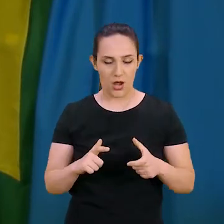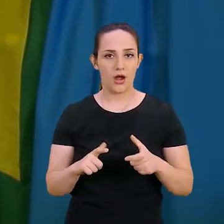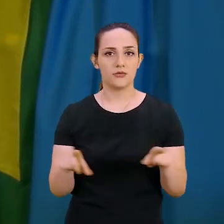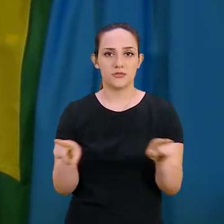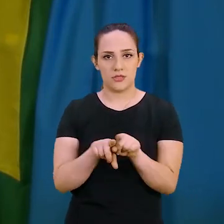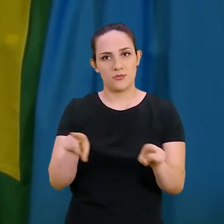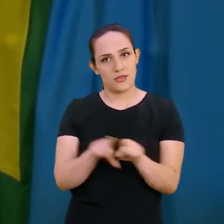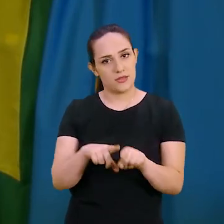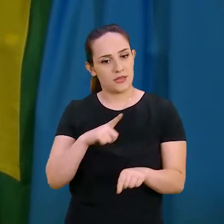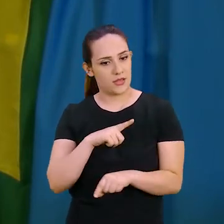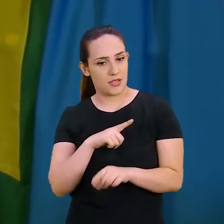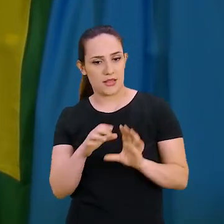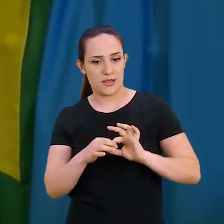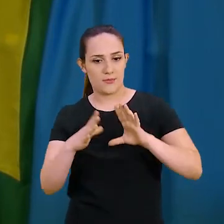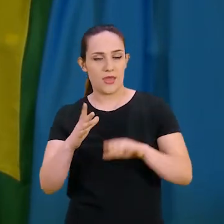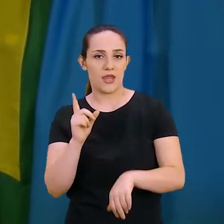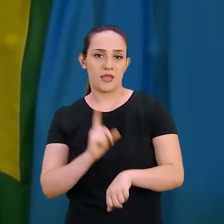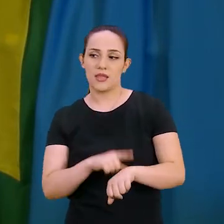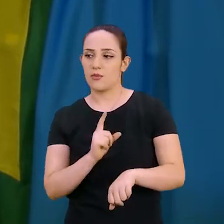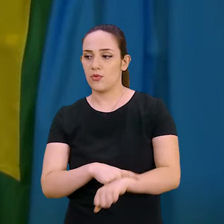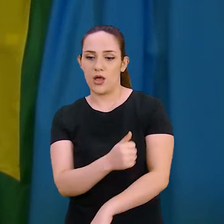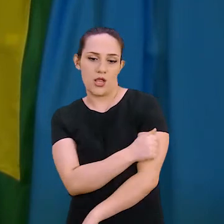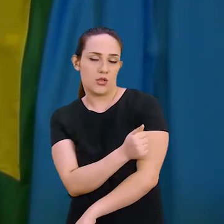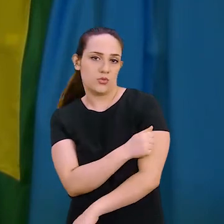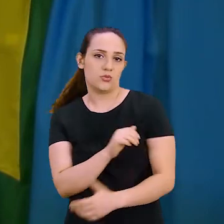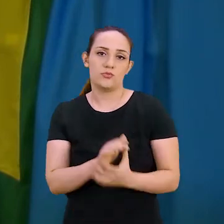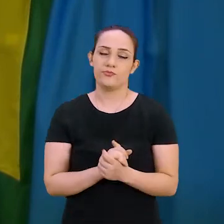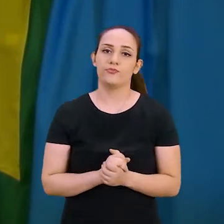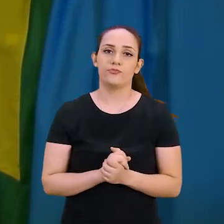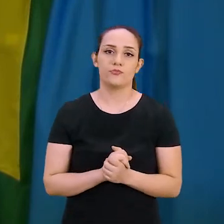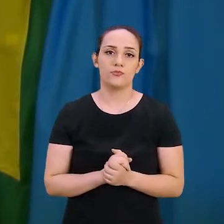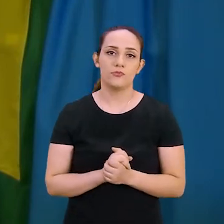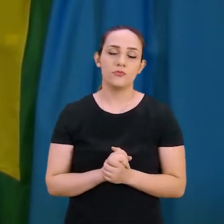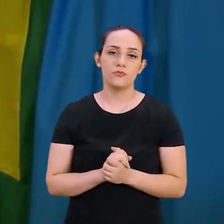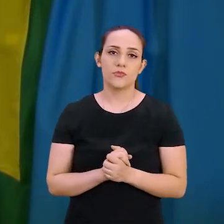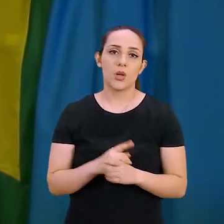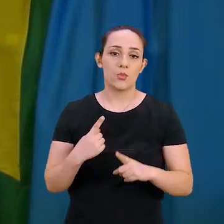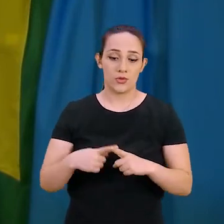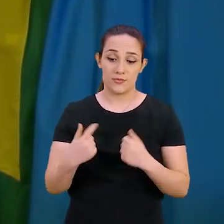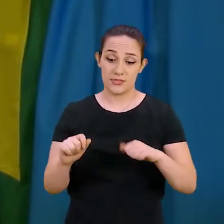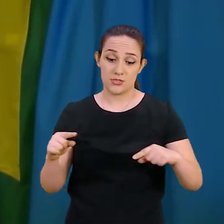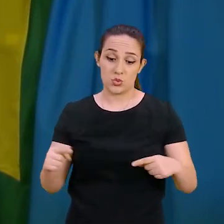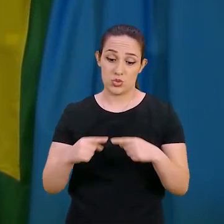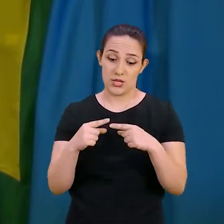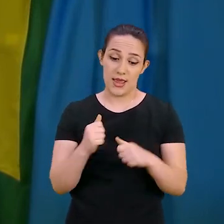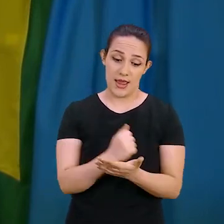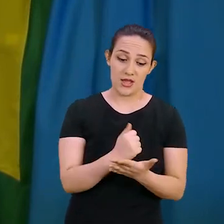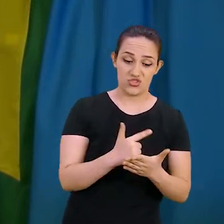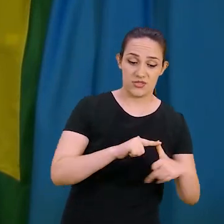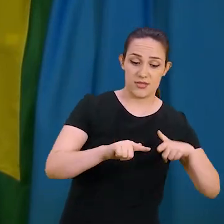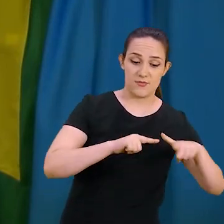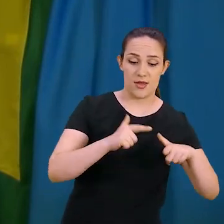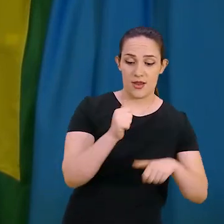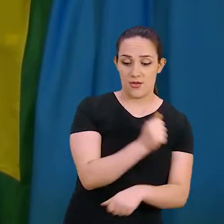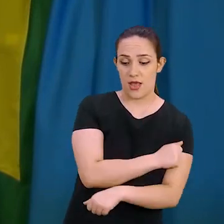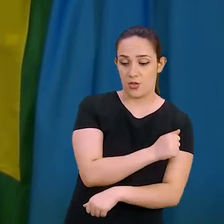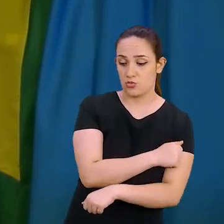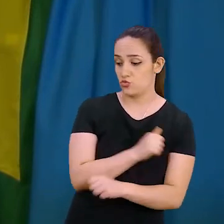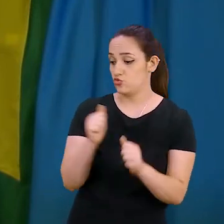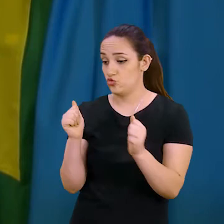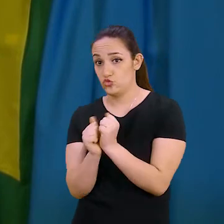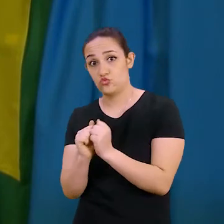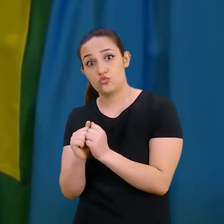disponibilizando o espaço físico, a liberação dos alunos, porque a gente tem que casar a agenda das crianças com